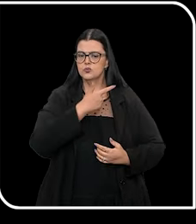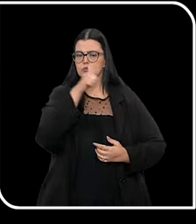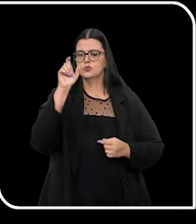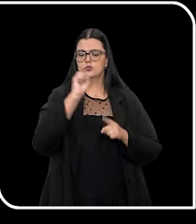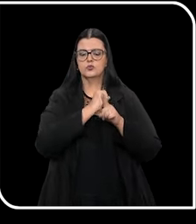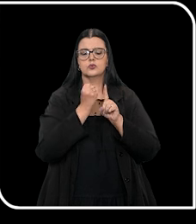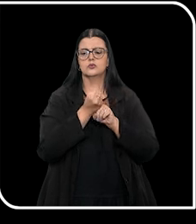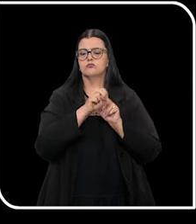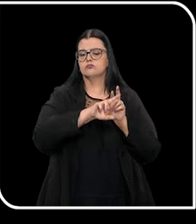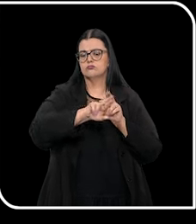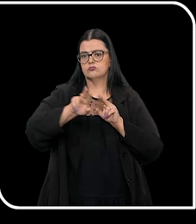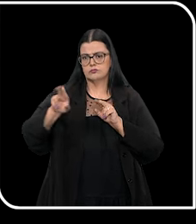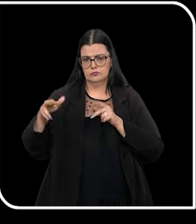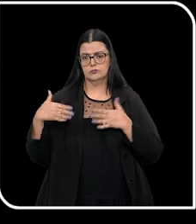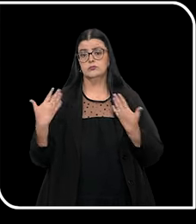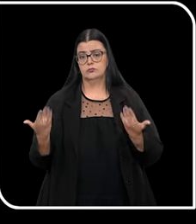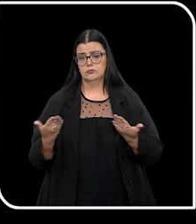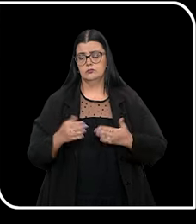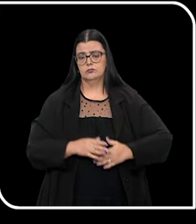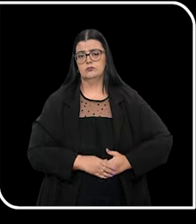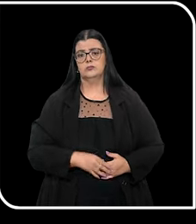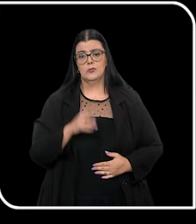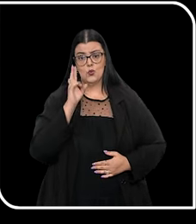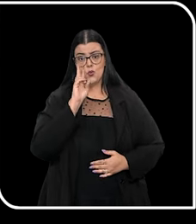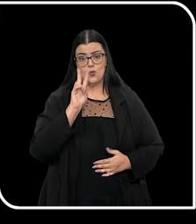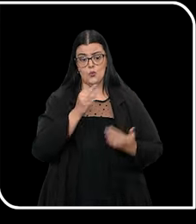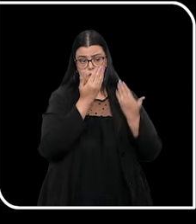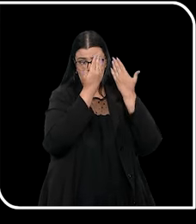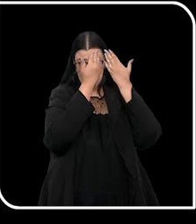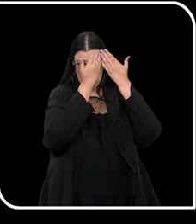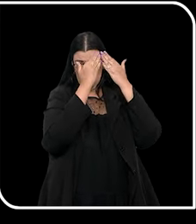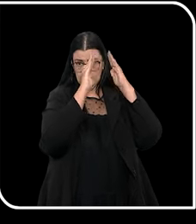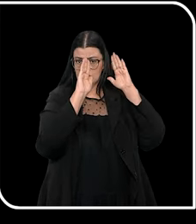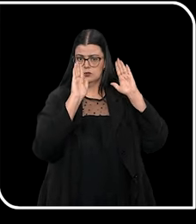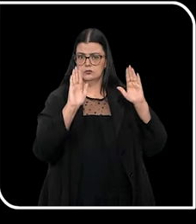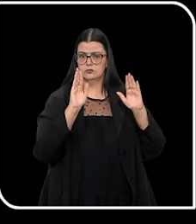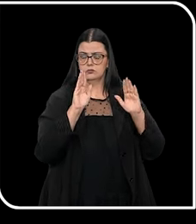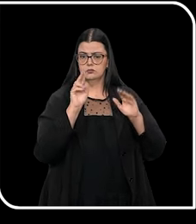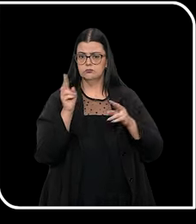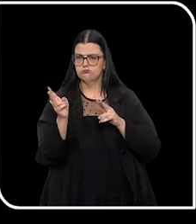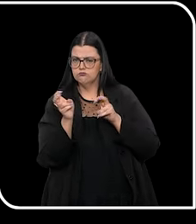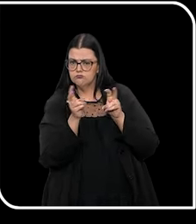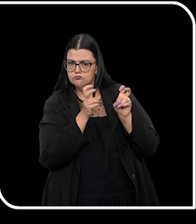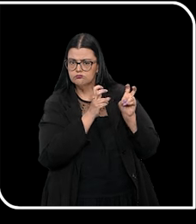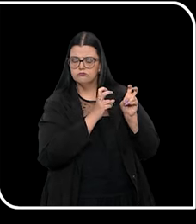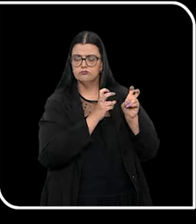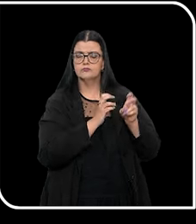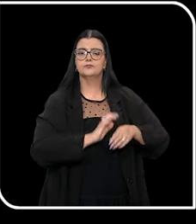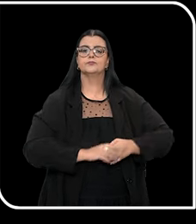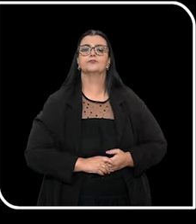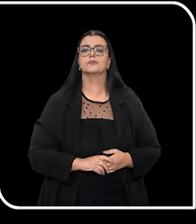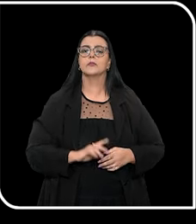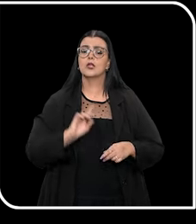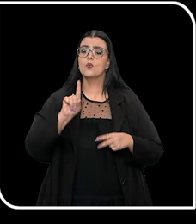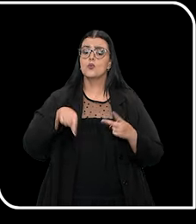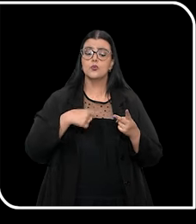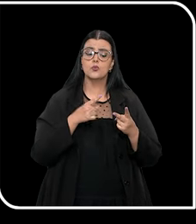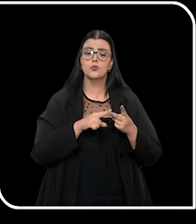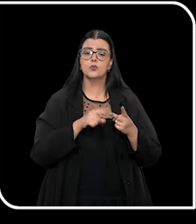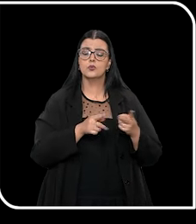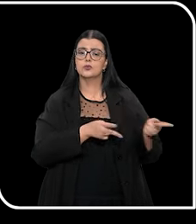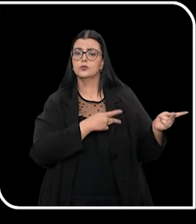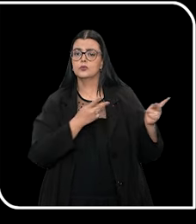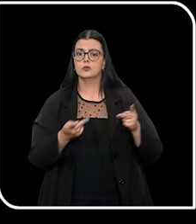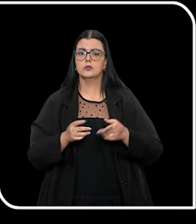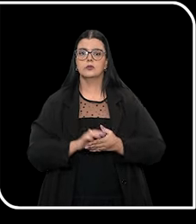marcadores sociais de diferença sabe o olhar fica eh eh fica atento outra coisa que eu